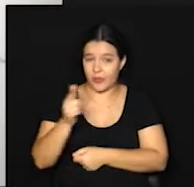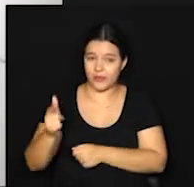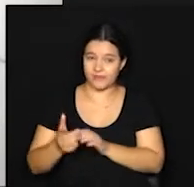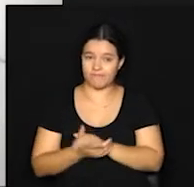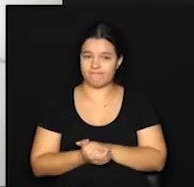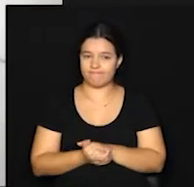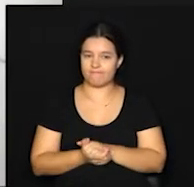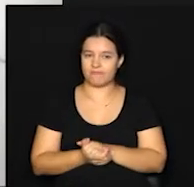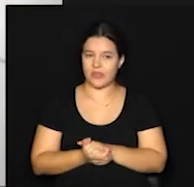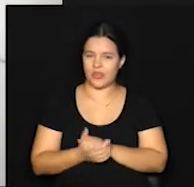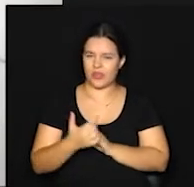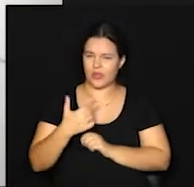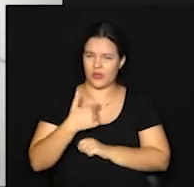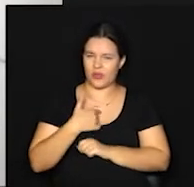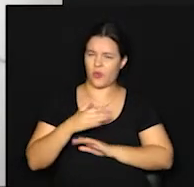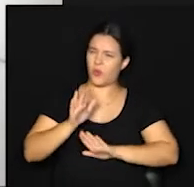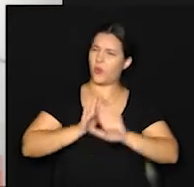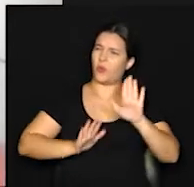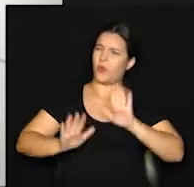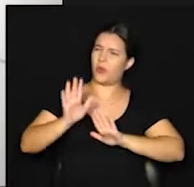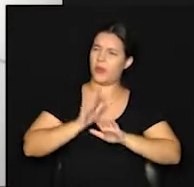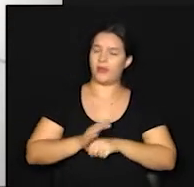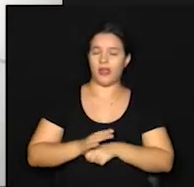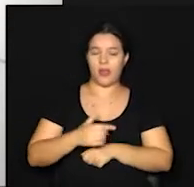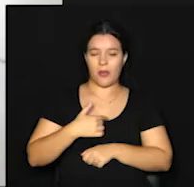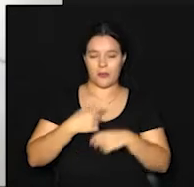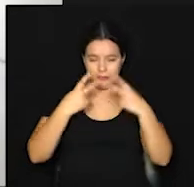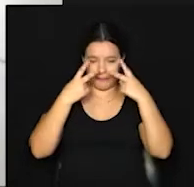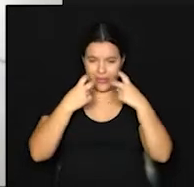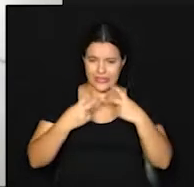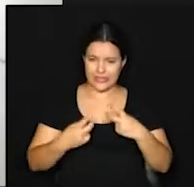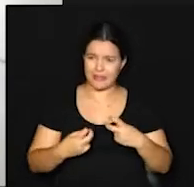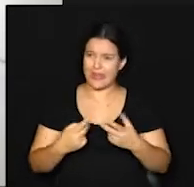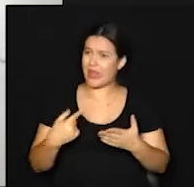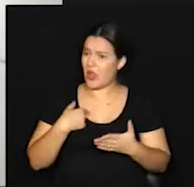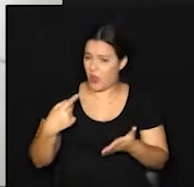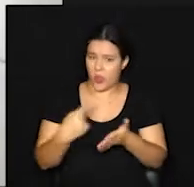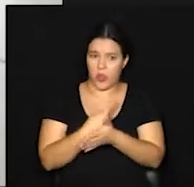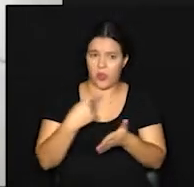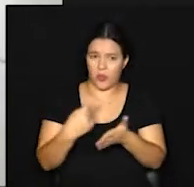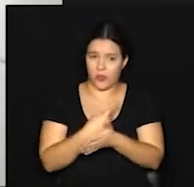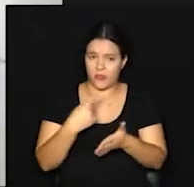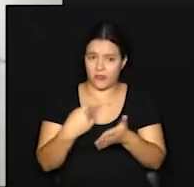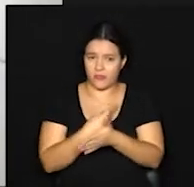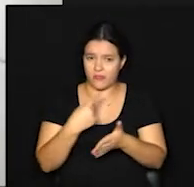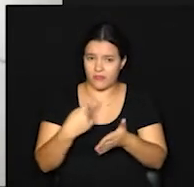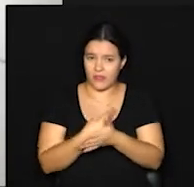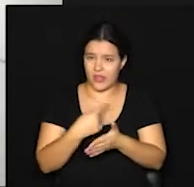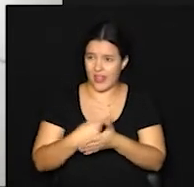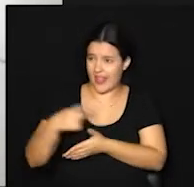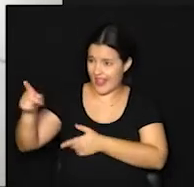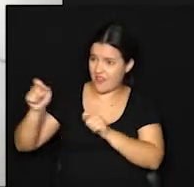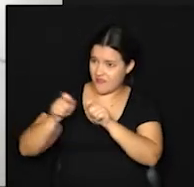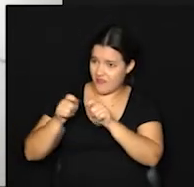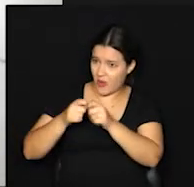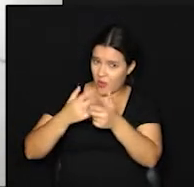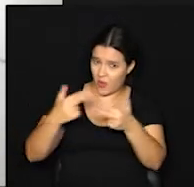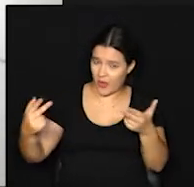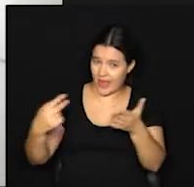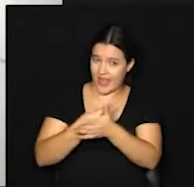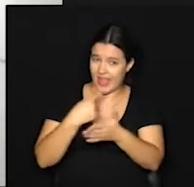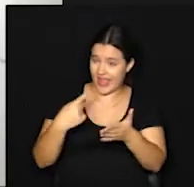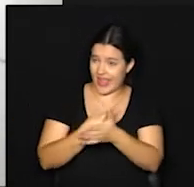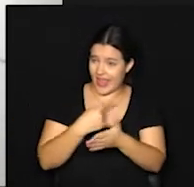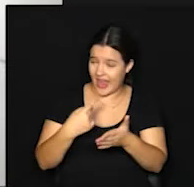me policiar, e eu falei, gente, não é peraí, tem alguma coisa errada aqui, porque ele faz coisas erradas. E